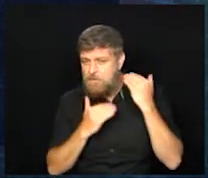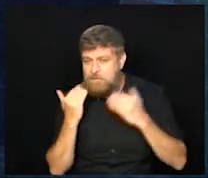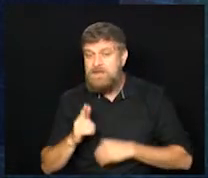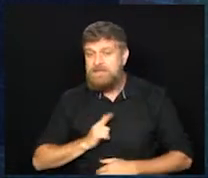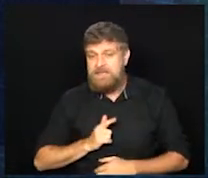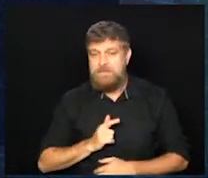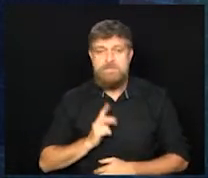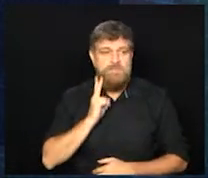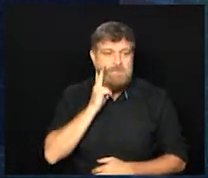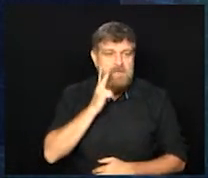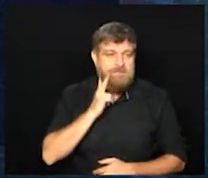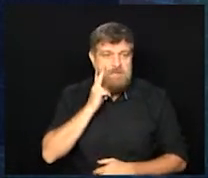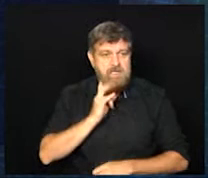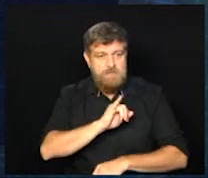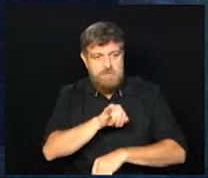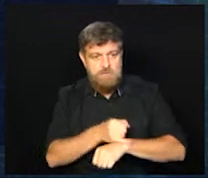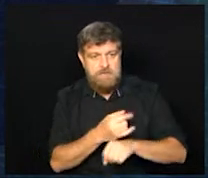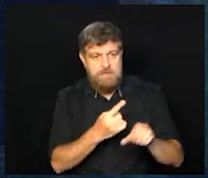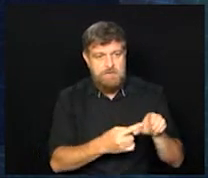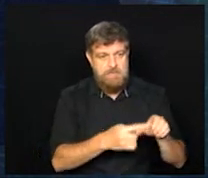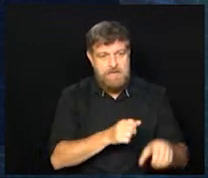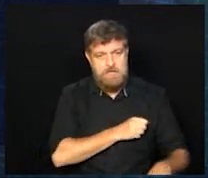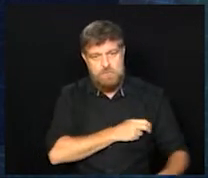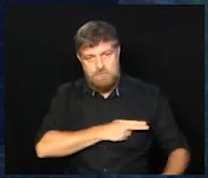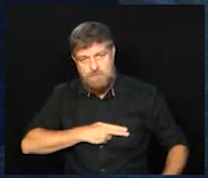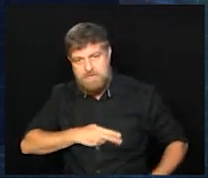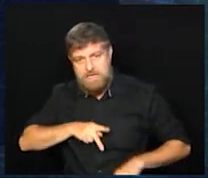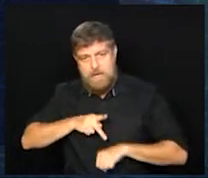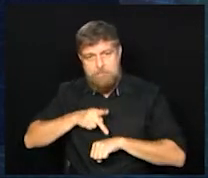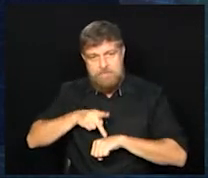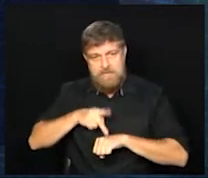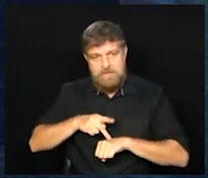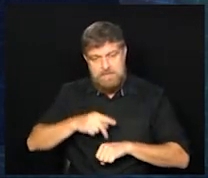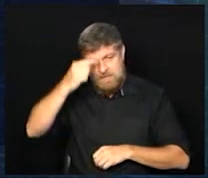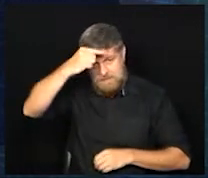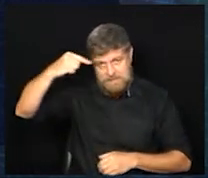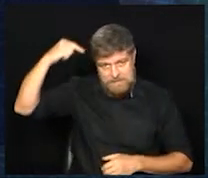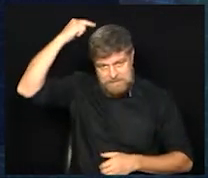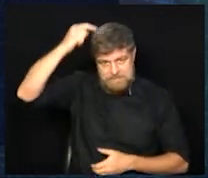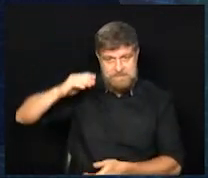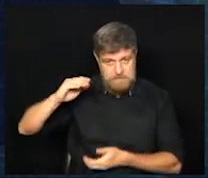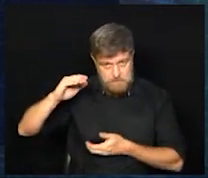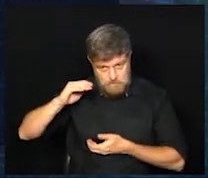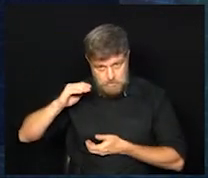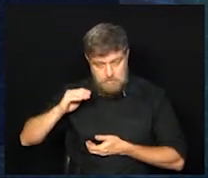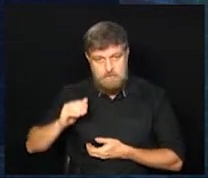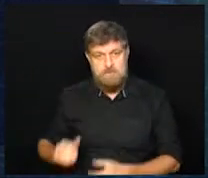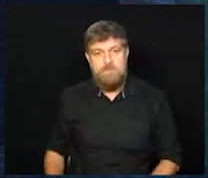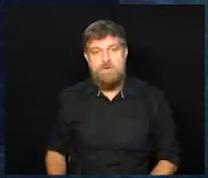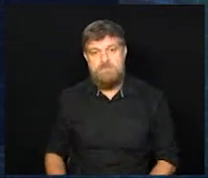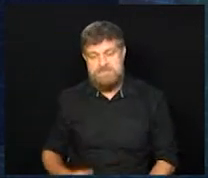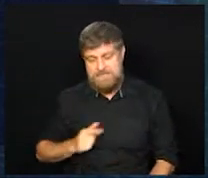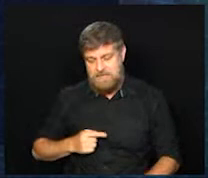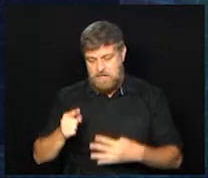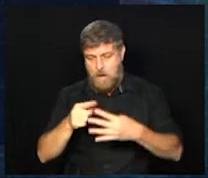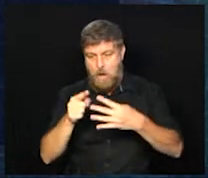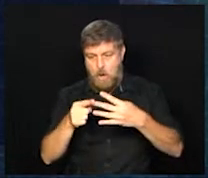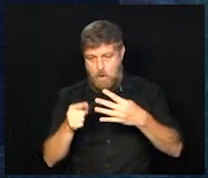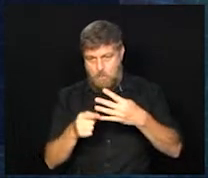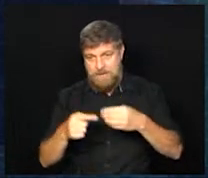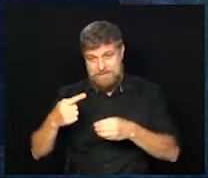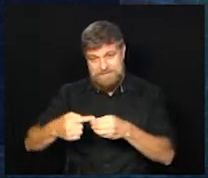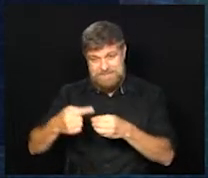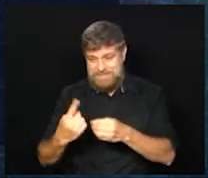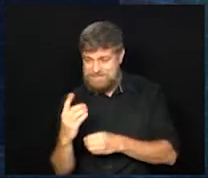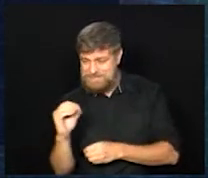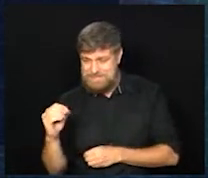Vinhedos, Jaguariúna, Cosmópolis, Arthur Nogueira, Pedreira, e continuam aqueles 4 municípios que mantêm menos de 100